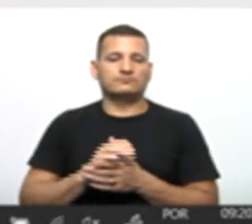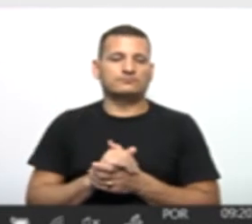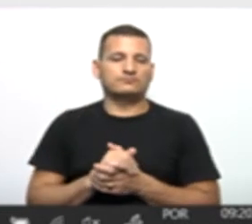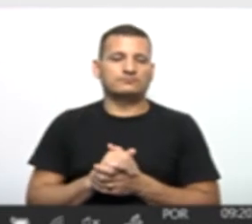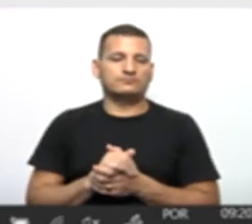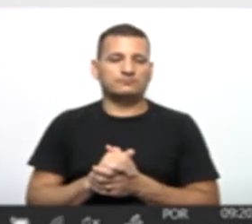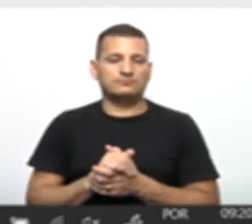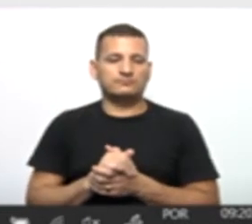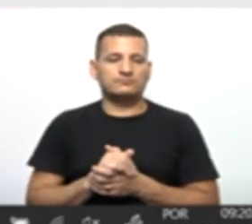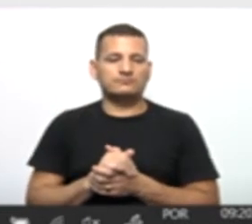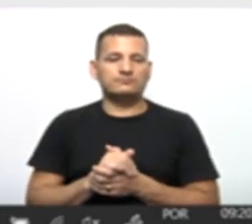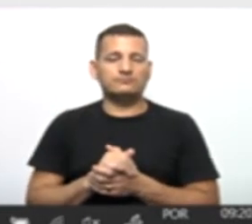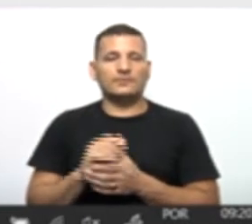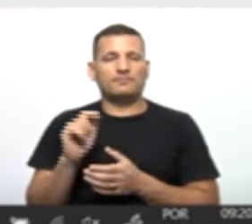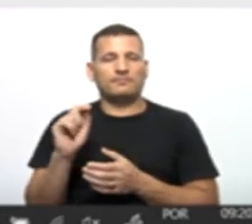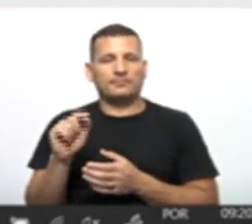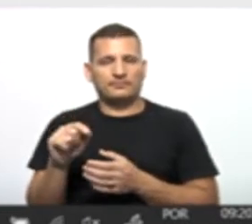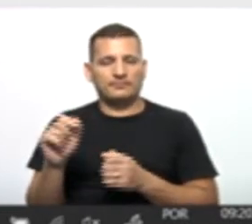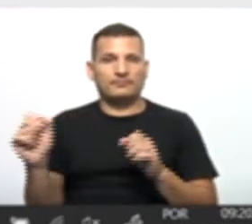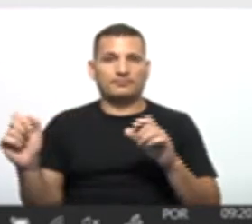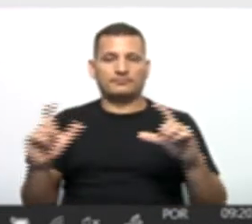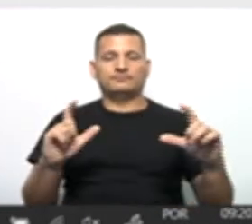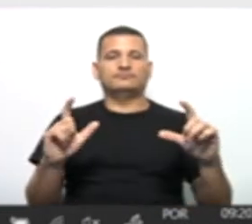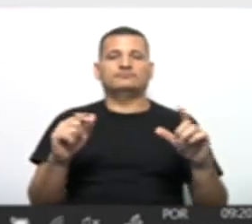enter. Então nós temos aqui,